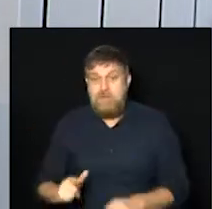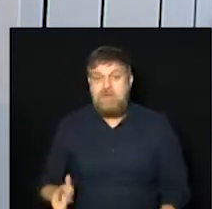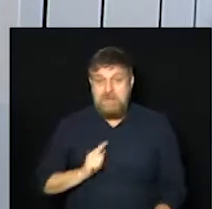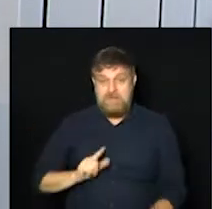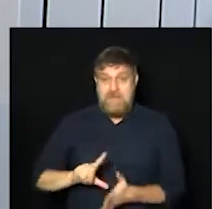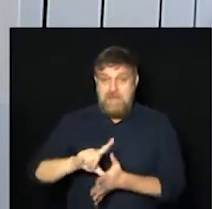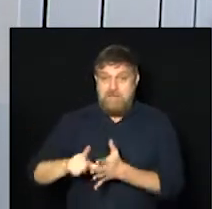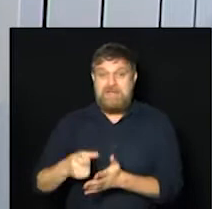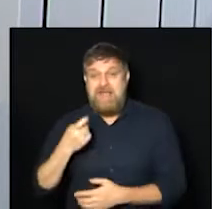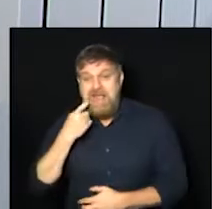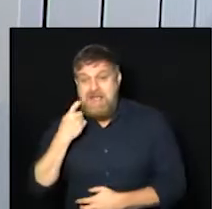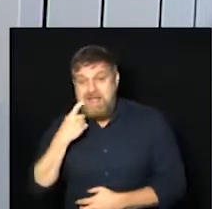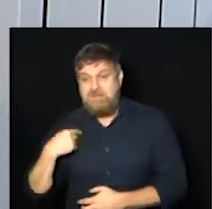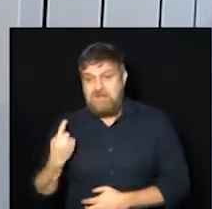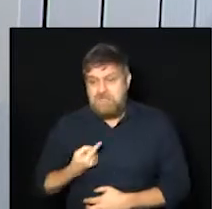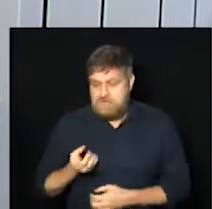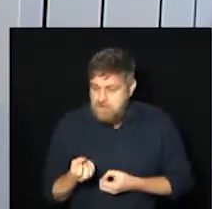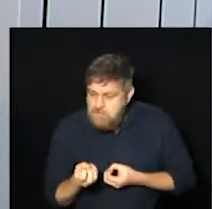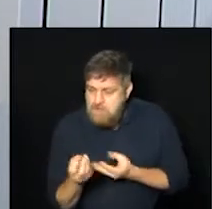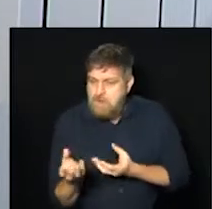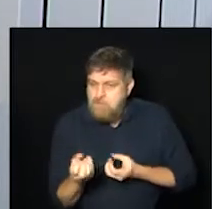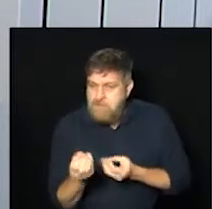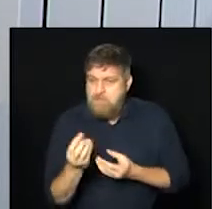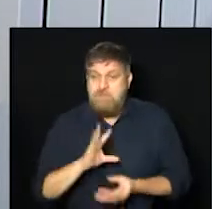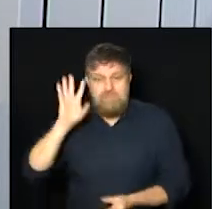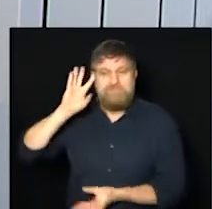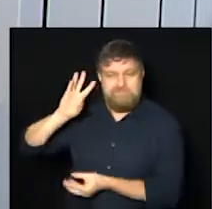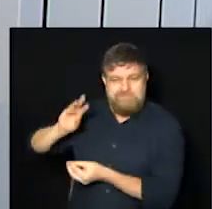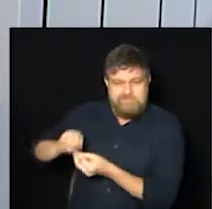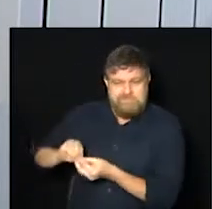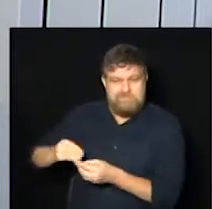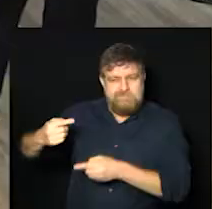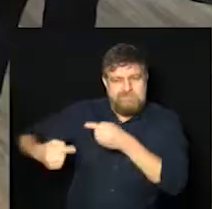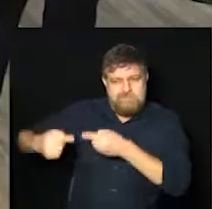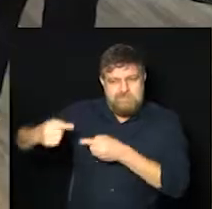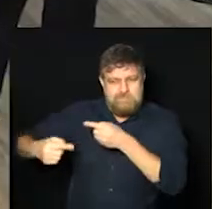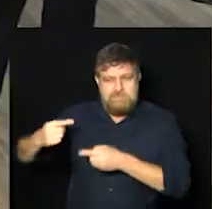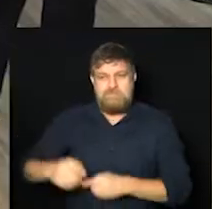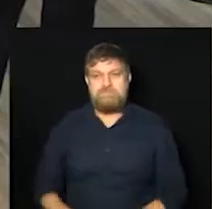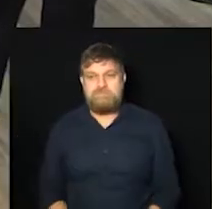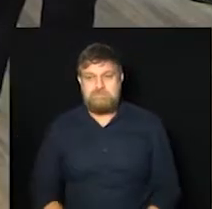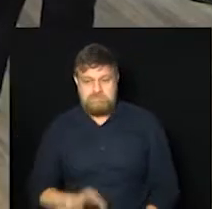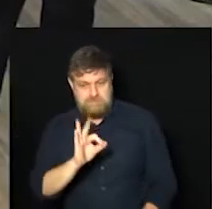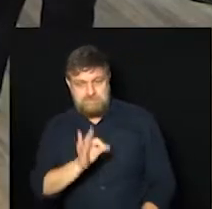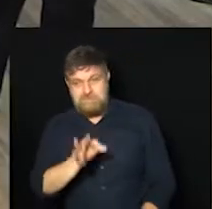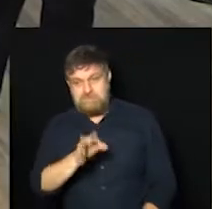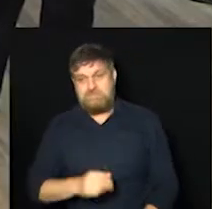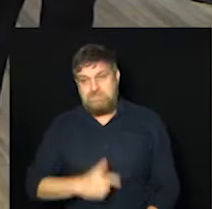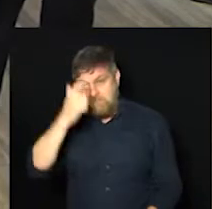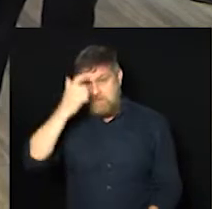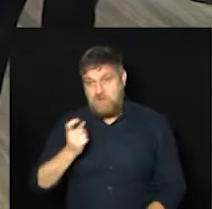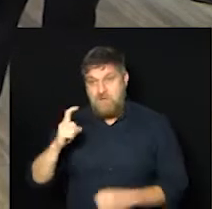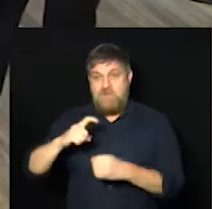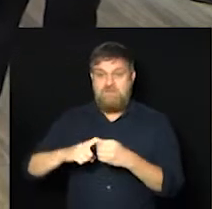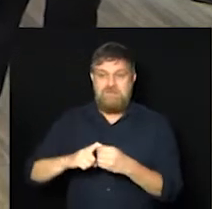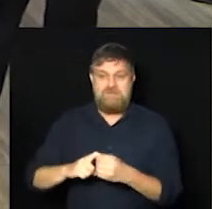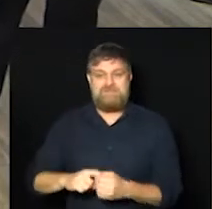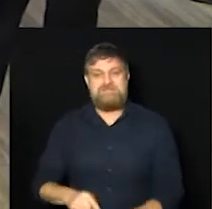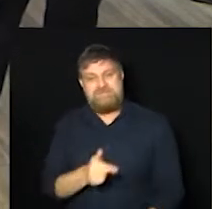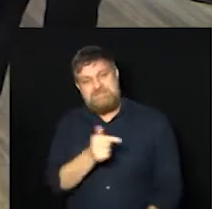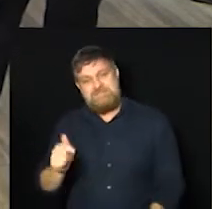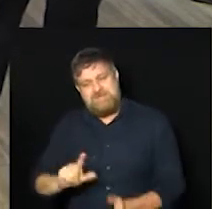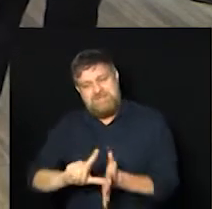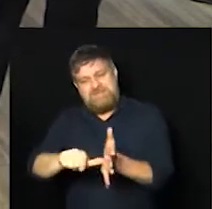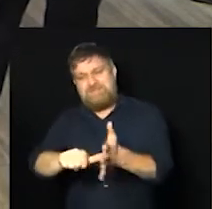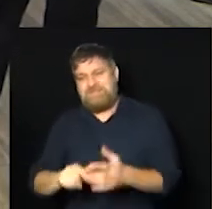da sexta-feira, a gente vai trazer os resultados e tudo que foi debatido. Perfeito, Gabriel. Assim eu volto na próxima semana. Então